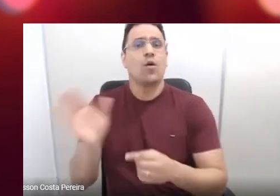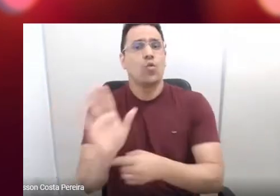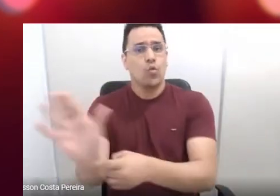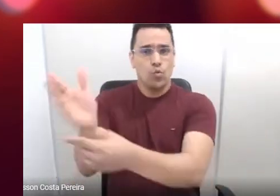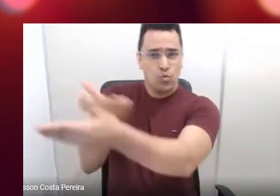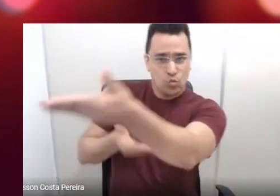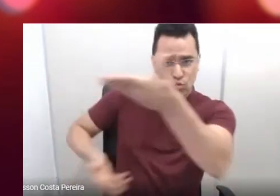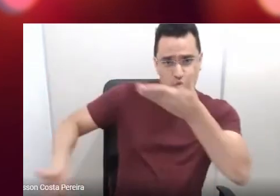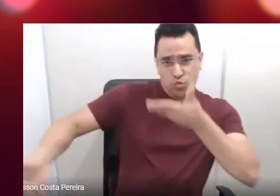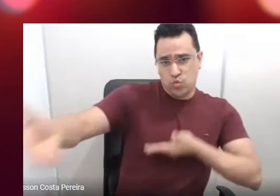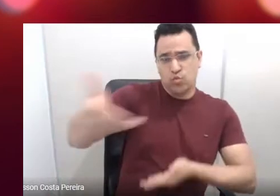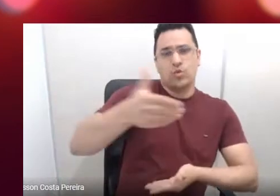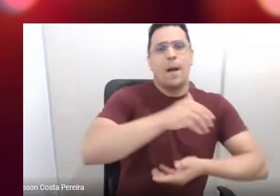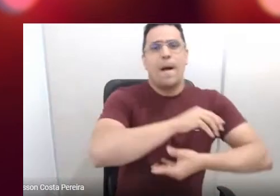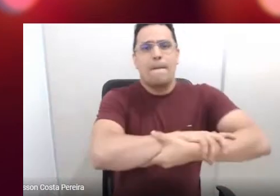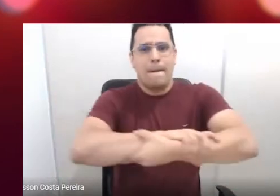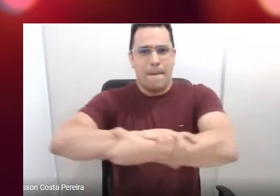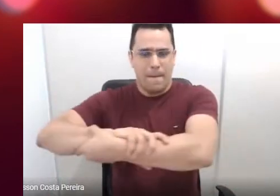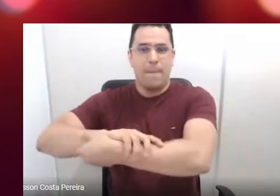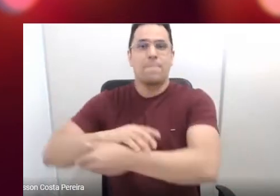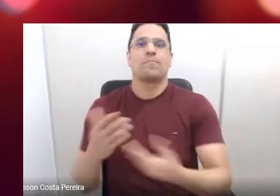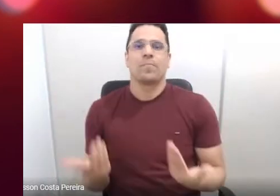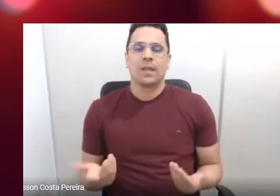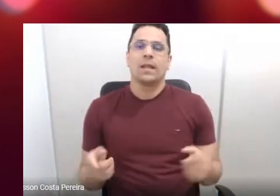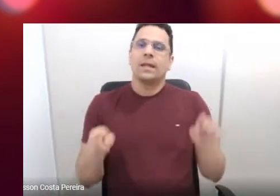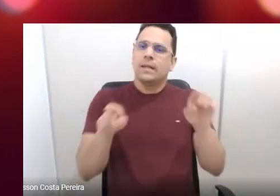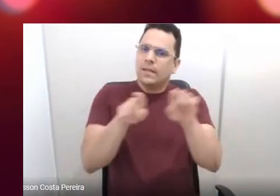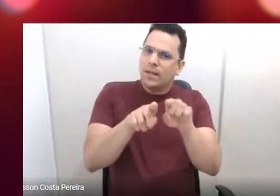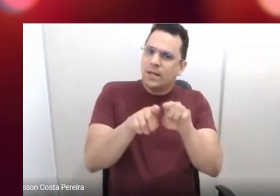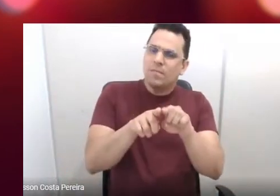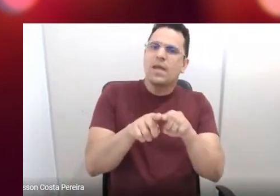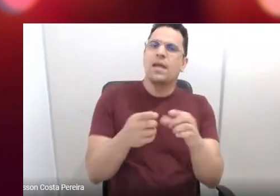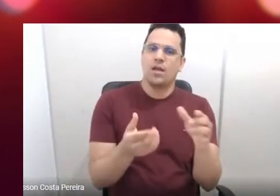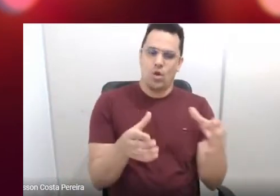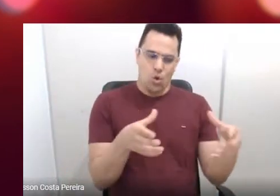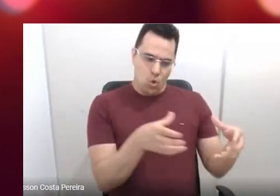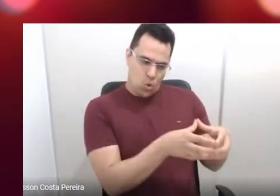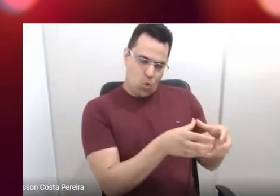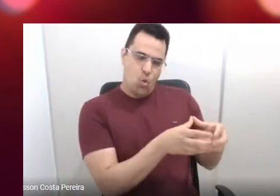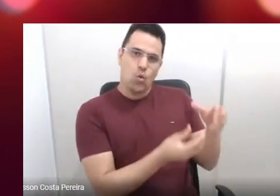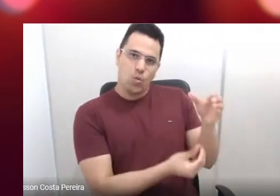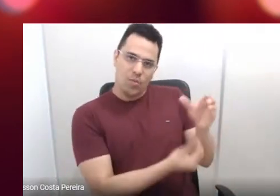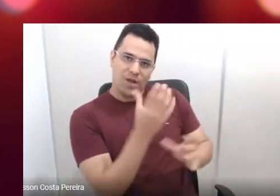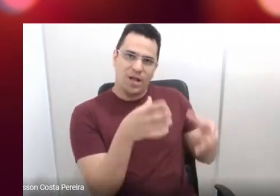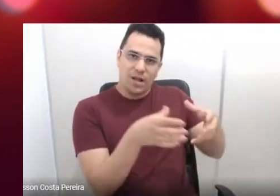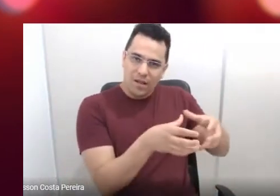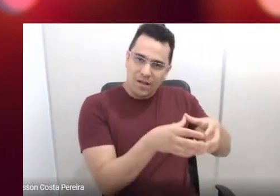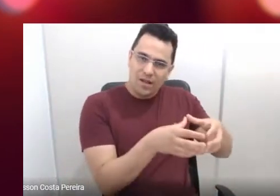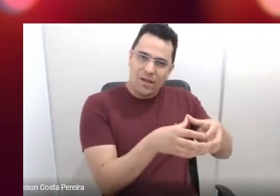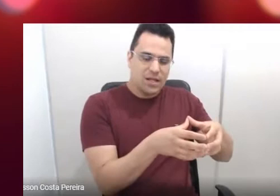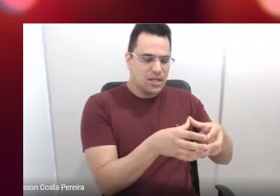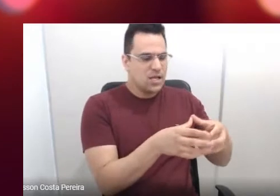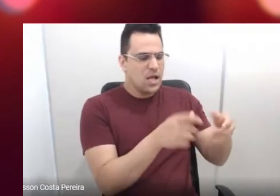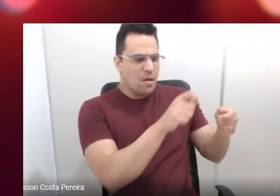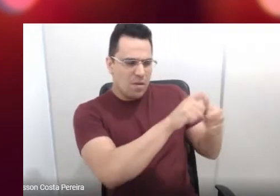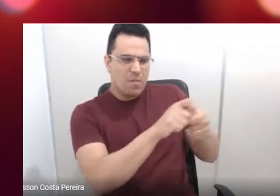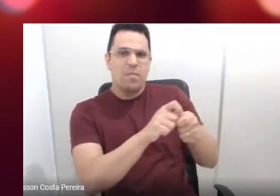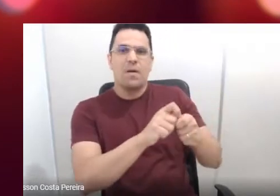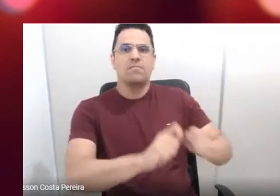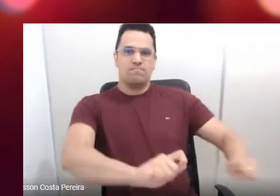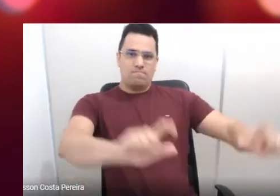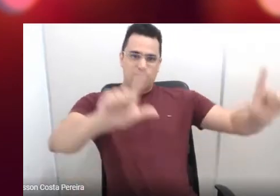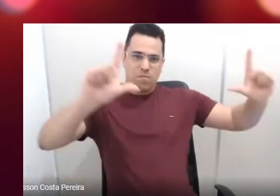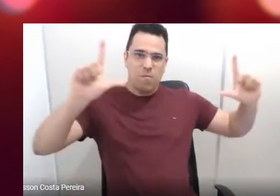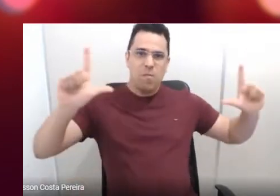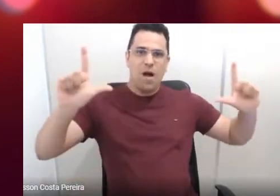de Taquatiara. Foram realizados também vários grupos de trabalho e fizeram a confecção